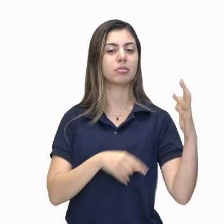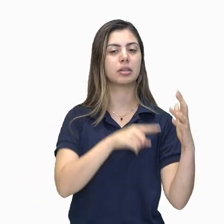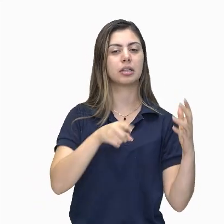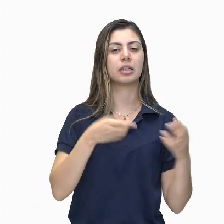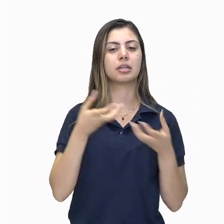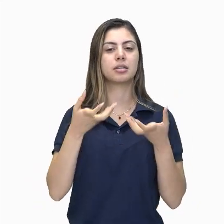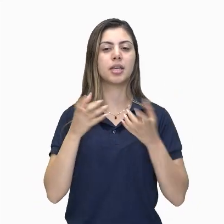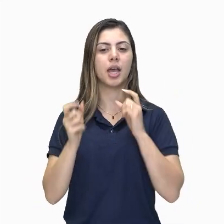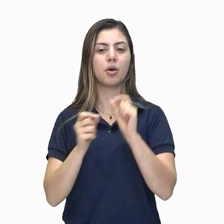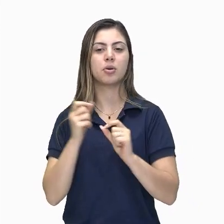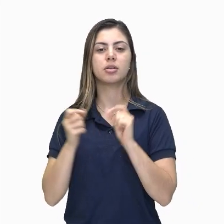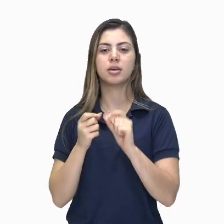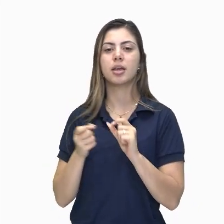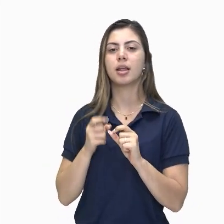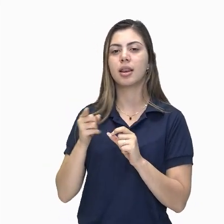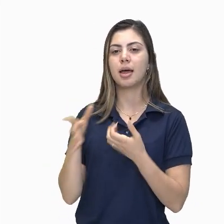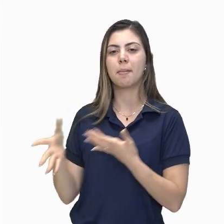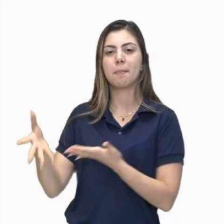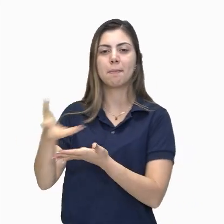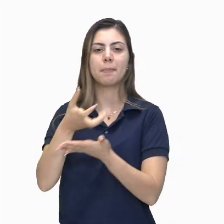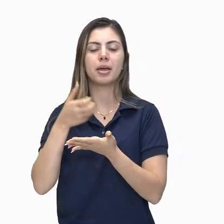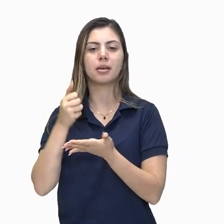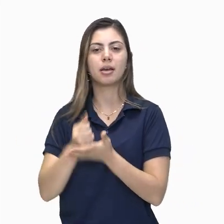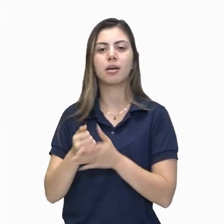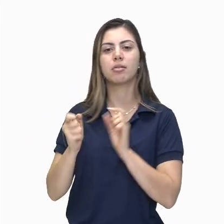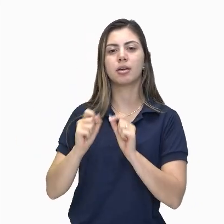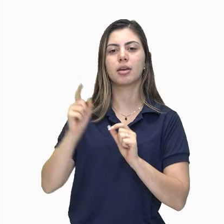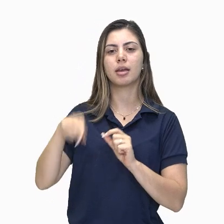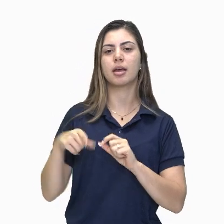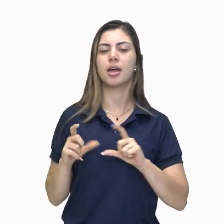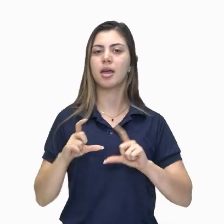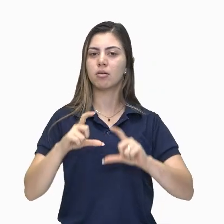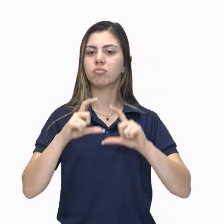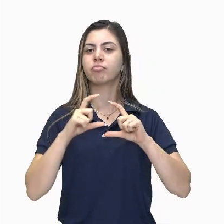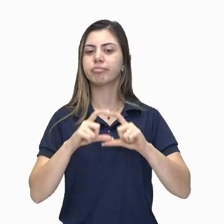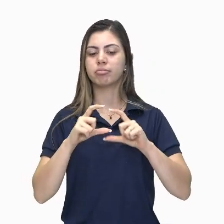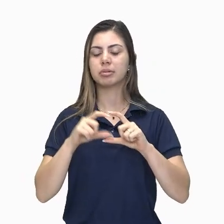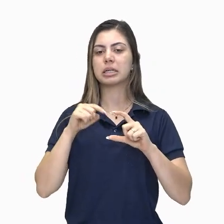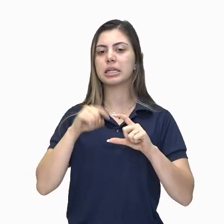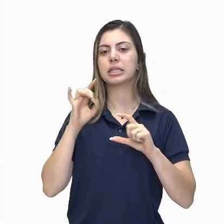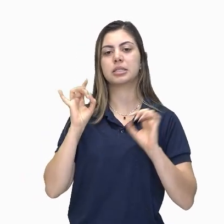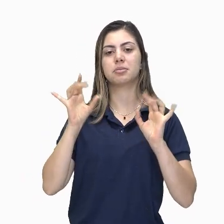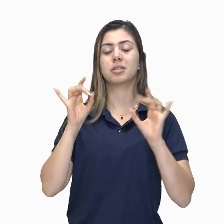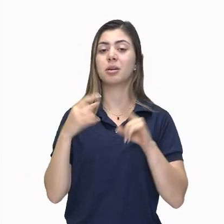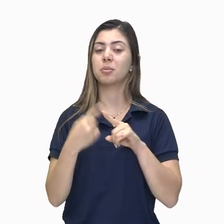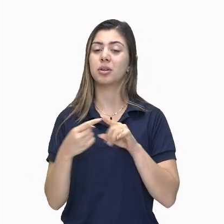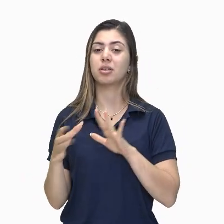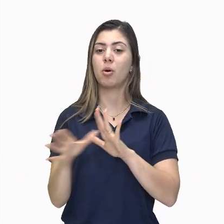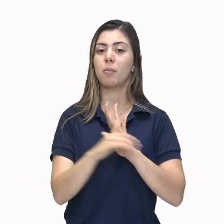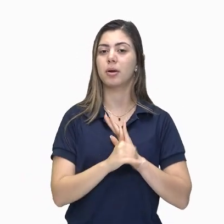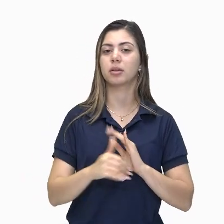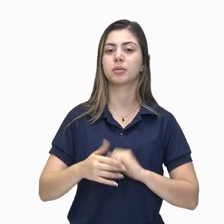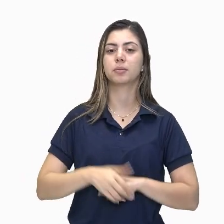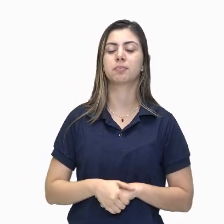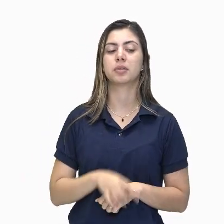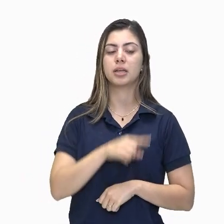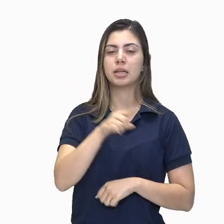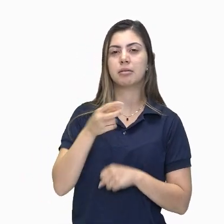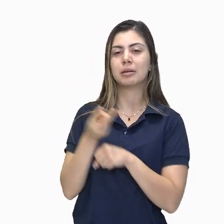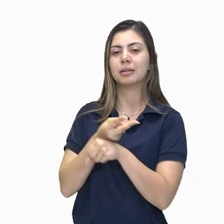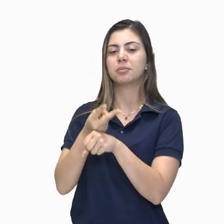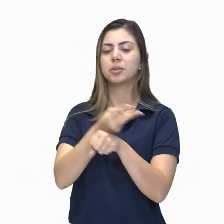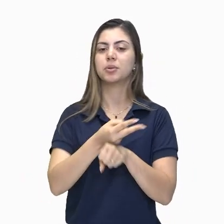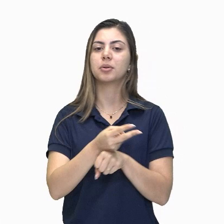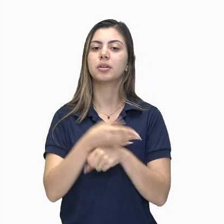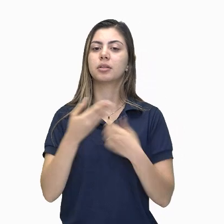recuperar a Muiraquitã. Vocês conhecem o amuleto Muiraquitã, né? Que é um amuleto sagrado que havia sido roubado. A história se desenrola em um tom